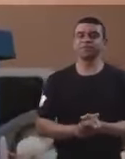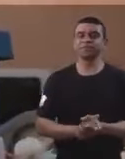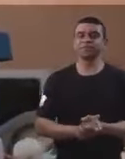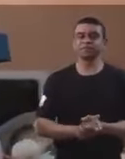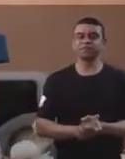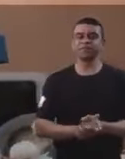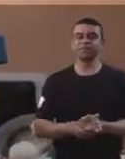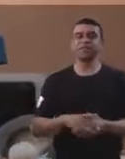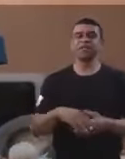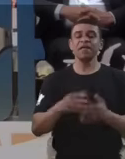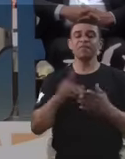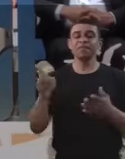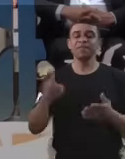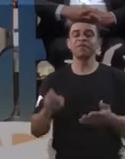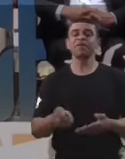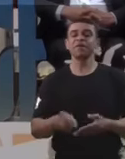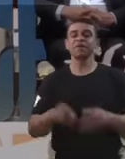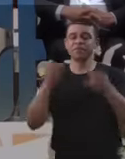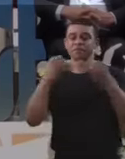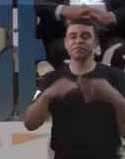chovesse.